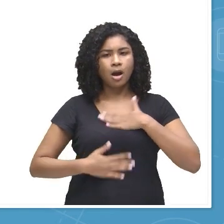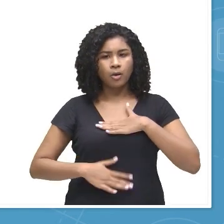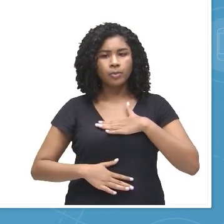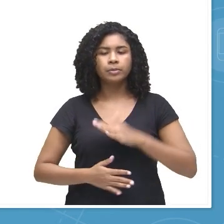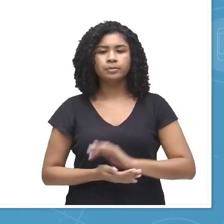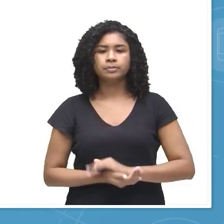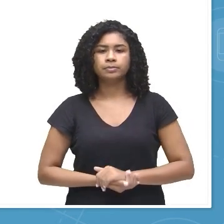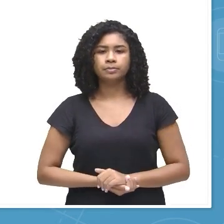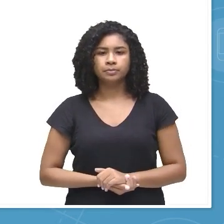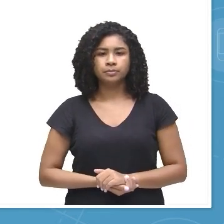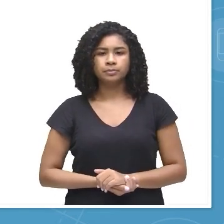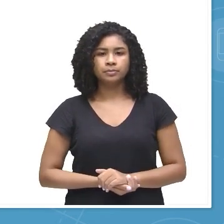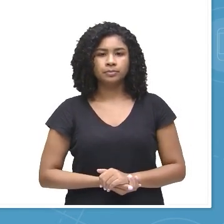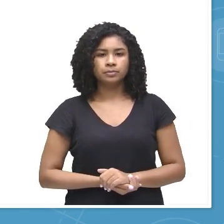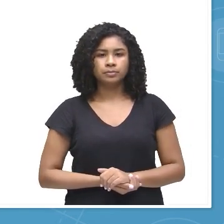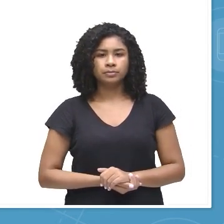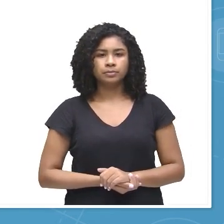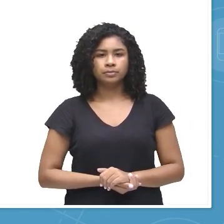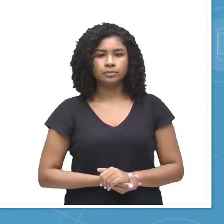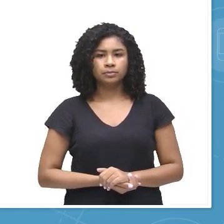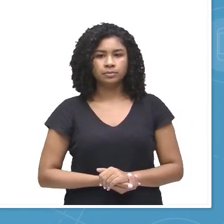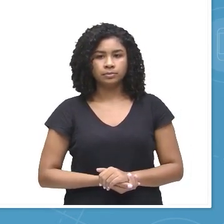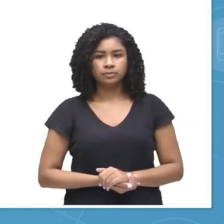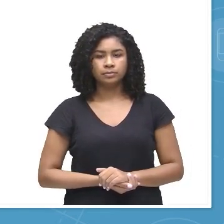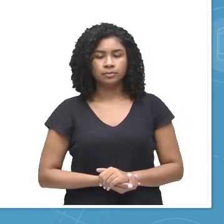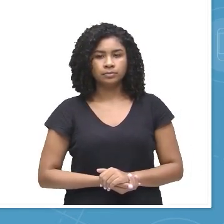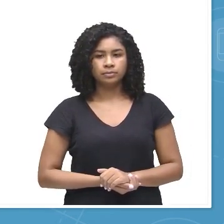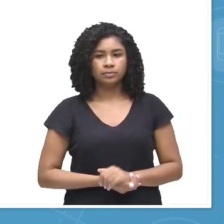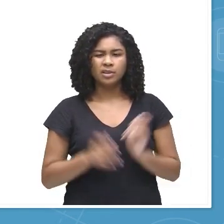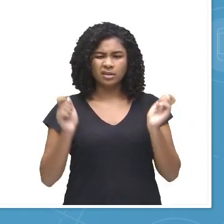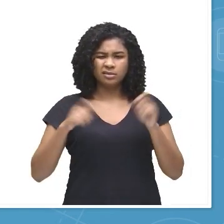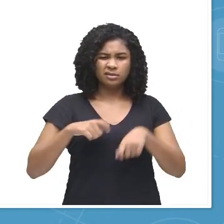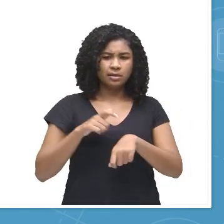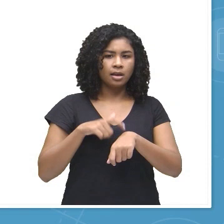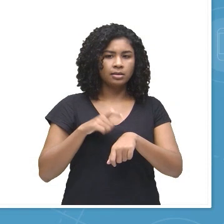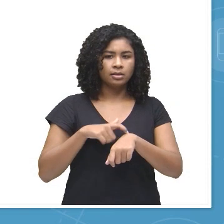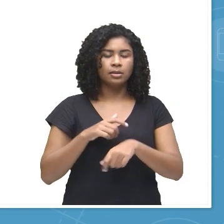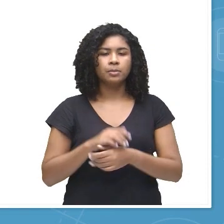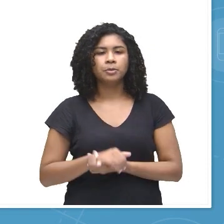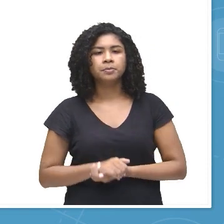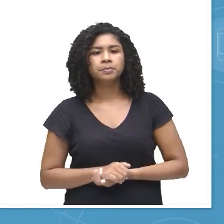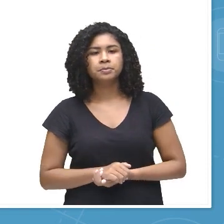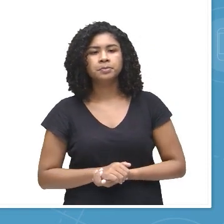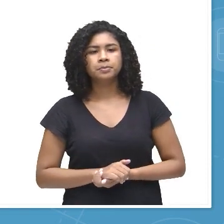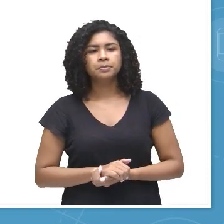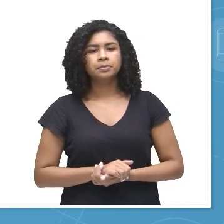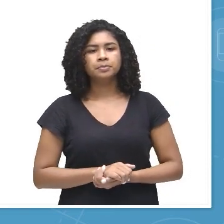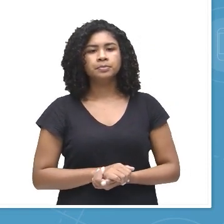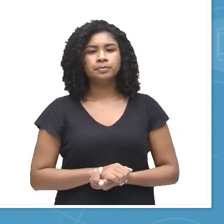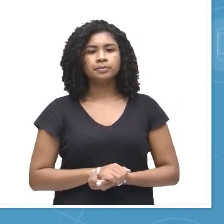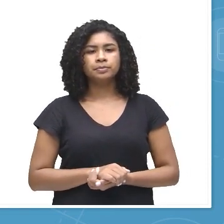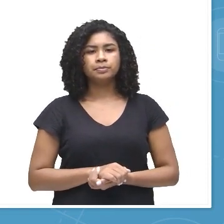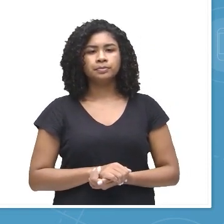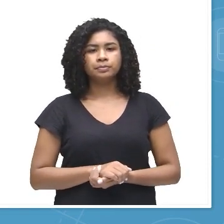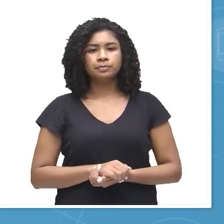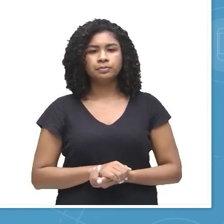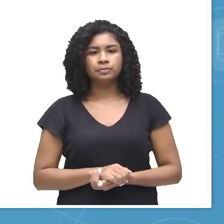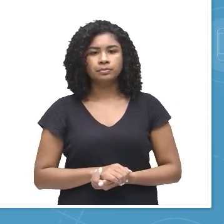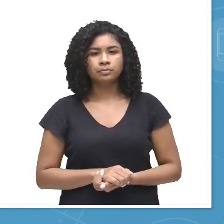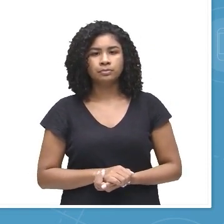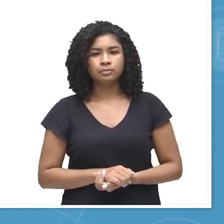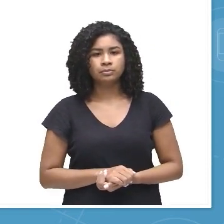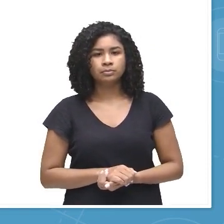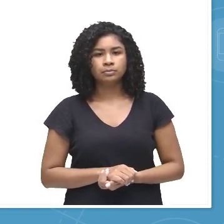longo, mas dá tempo sim, com certeza, de vocês lerem. Então, vamos lá para o enunciado da questão. Da leitura do texto,